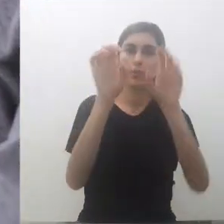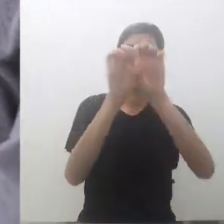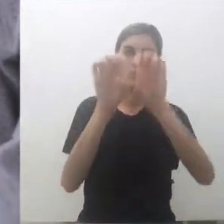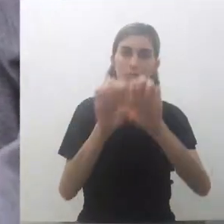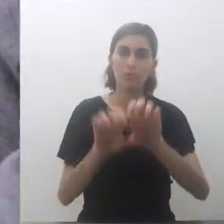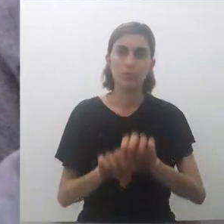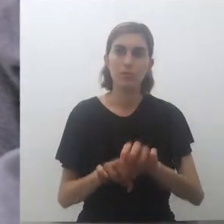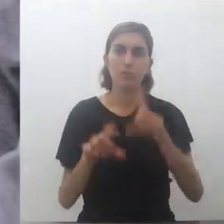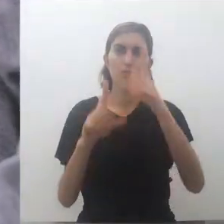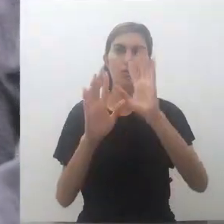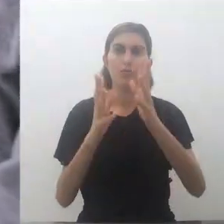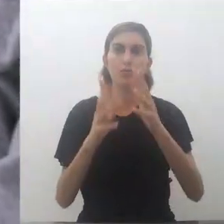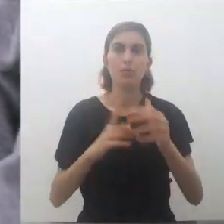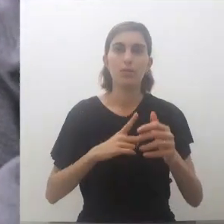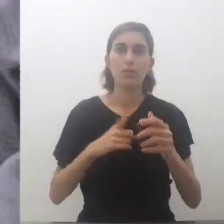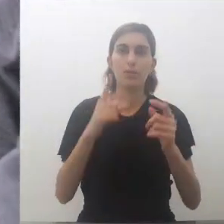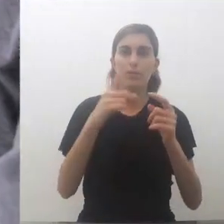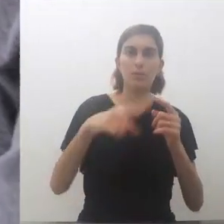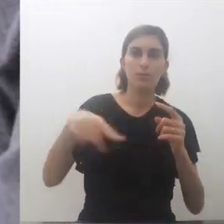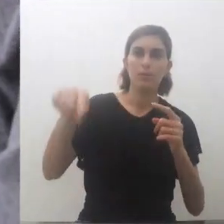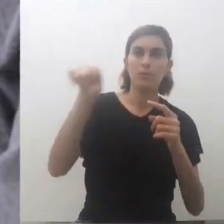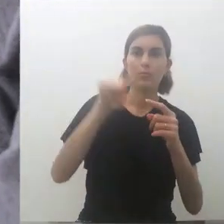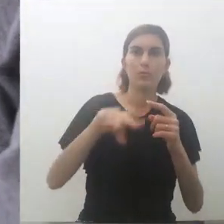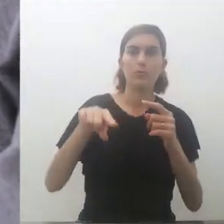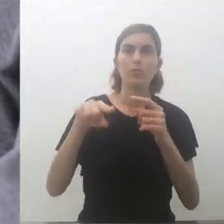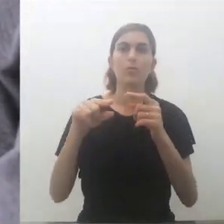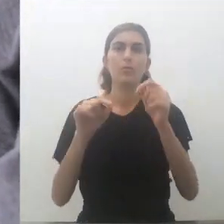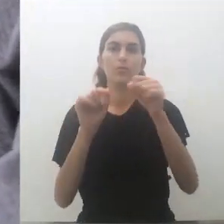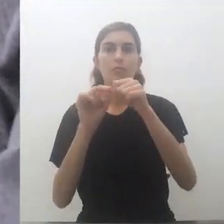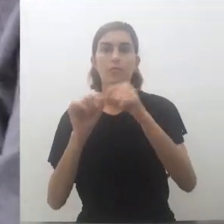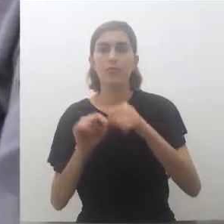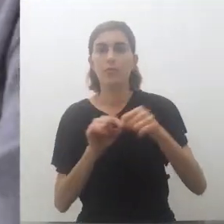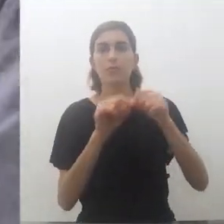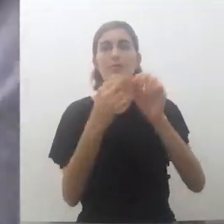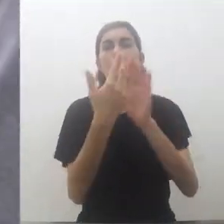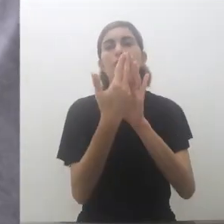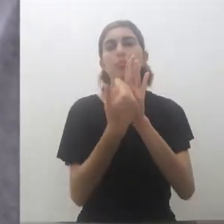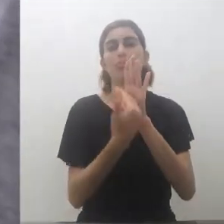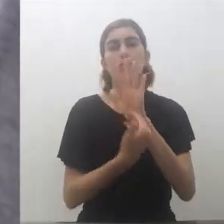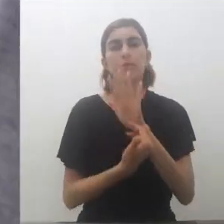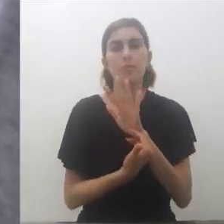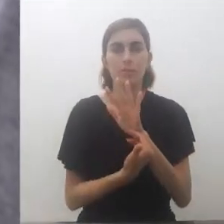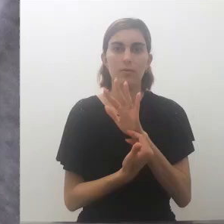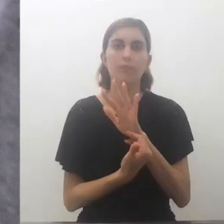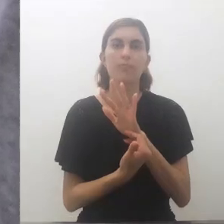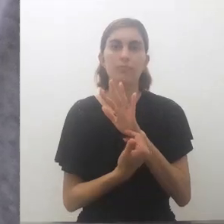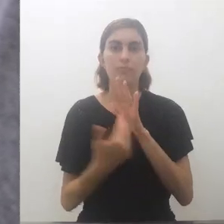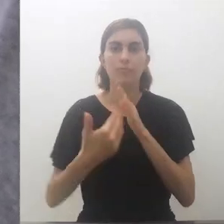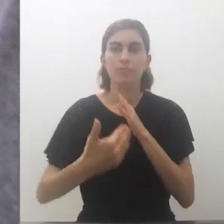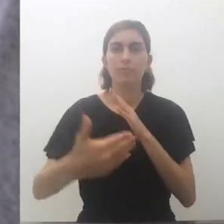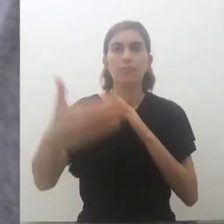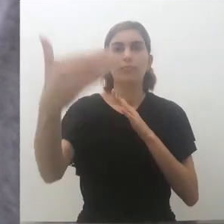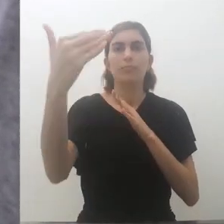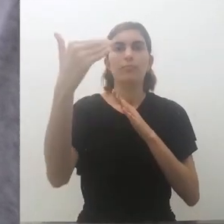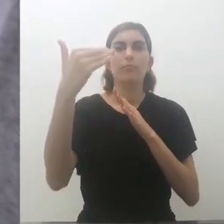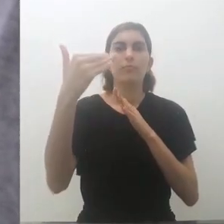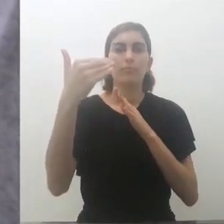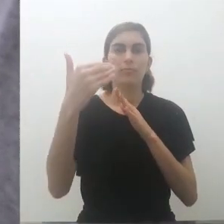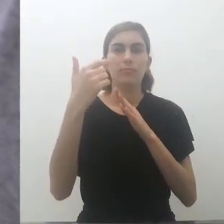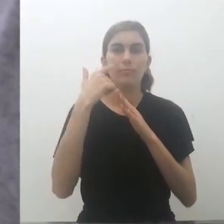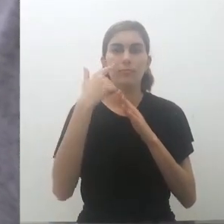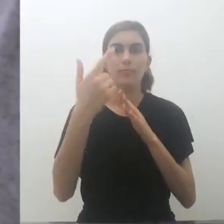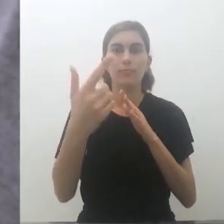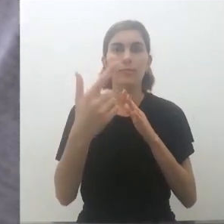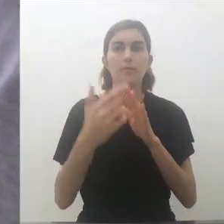eu já parti para a construção real, né? A partir, ó, aqui era o